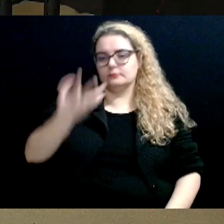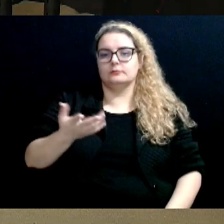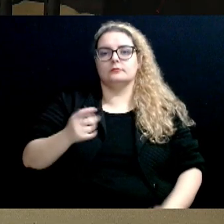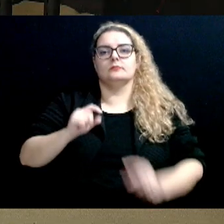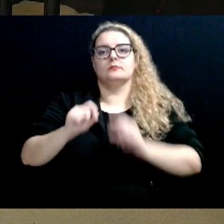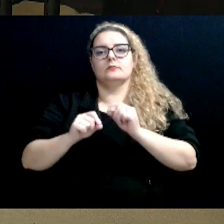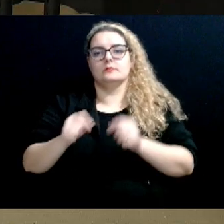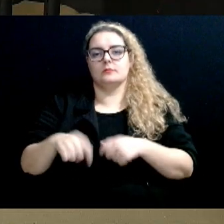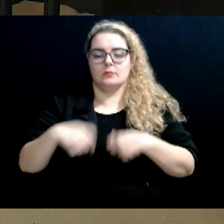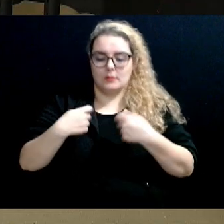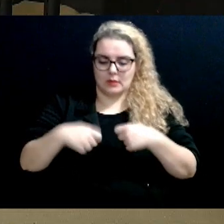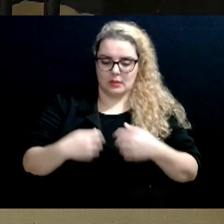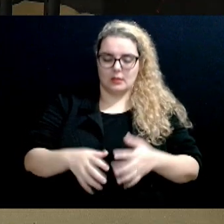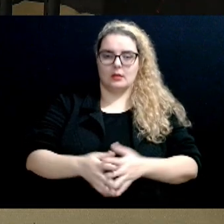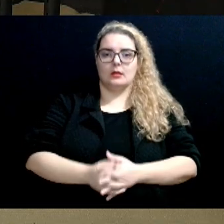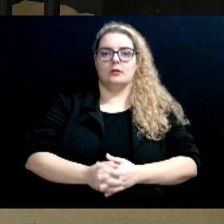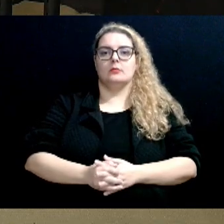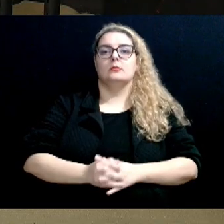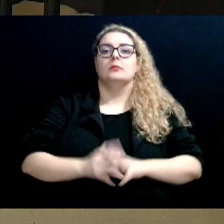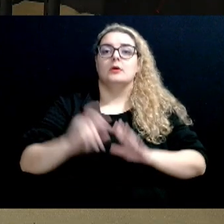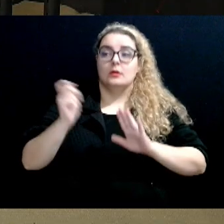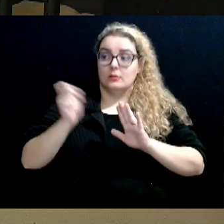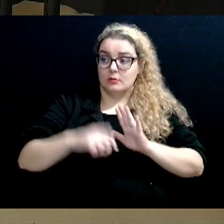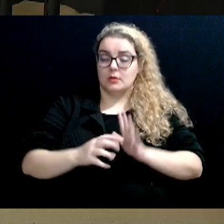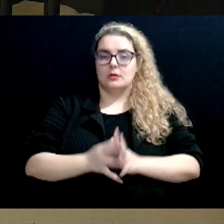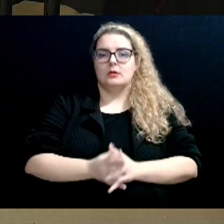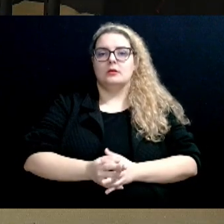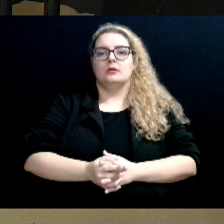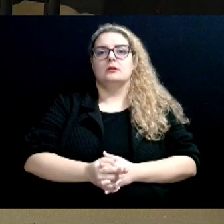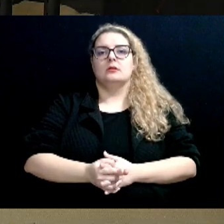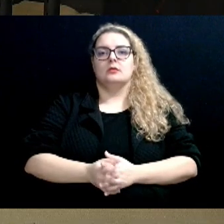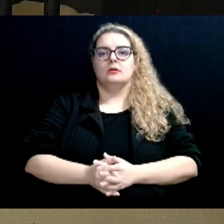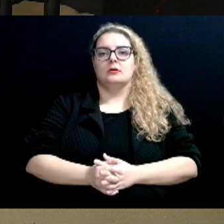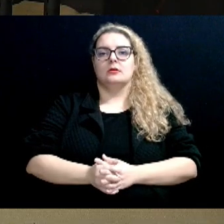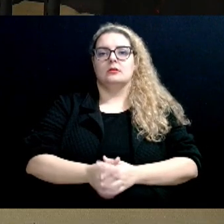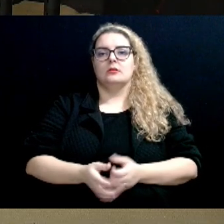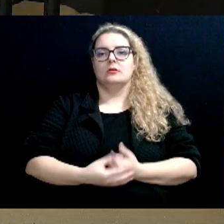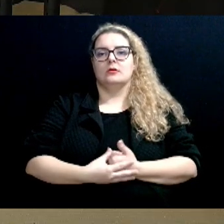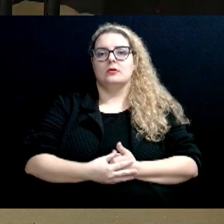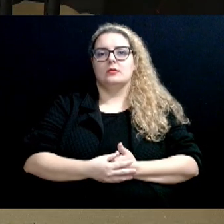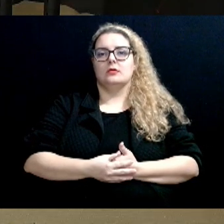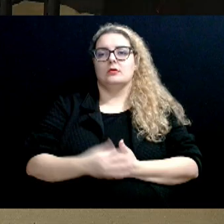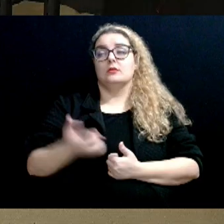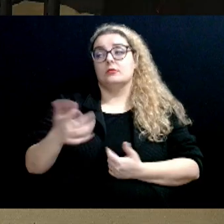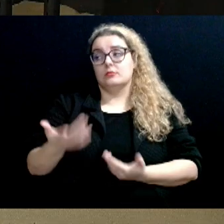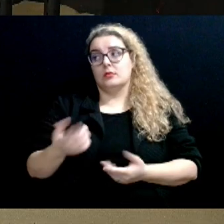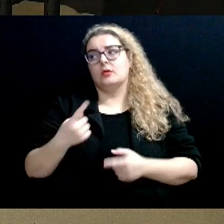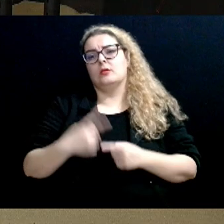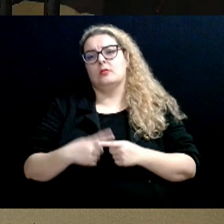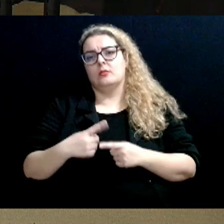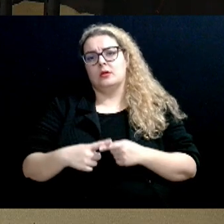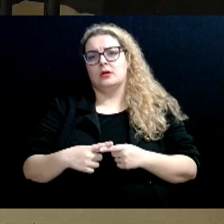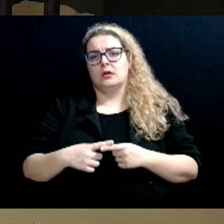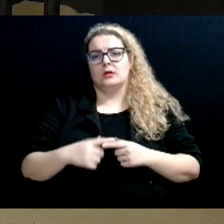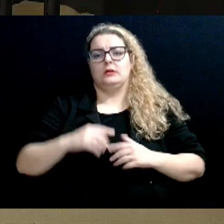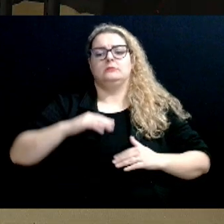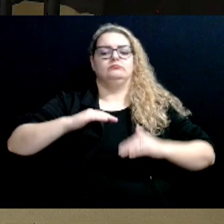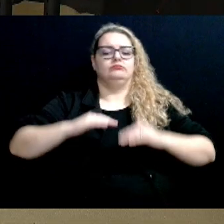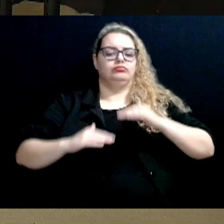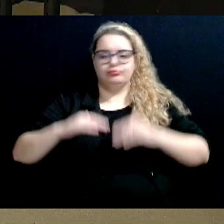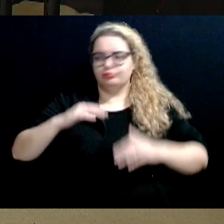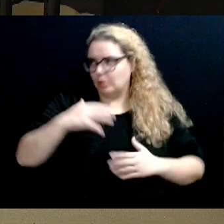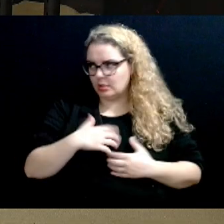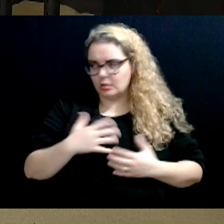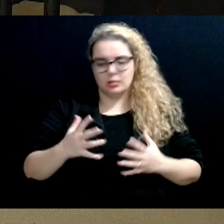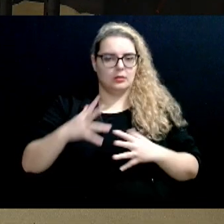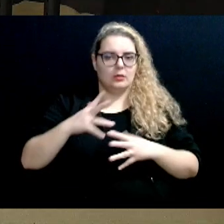precisa executar, precisa colocar adiante, falar e seguir, porque dá uma desestabilizada geral esse tal do